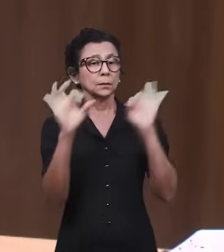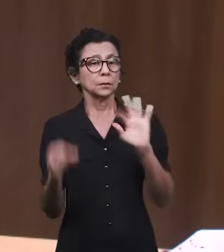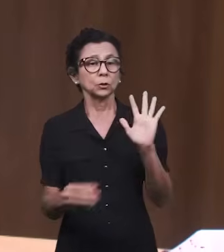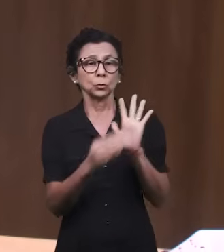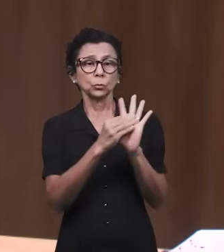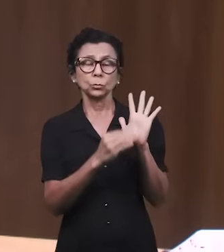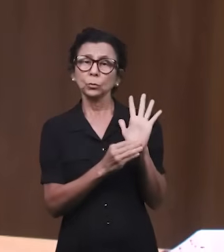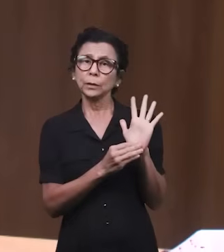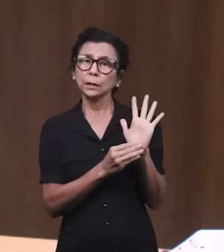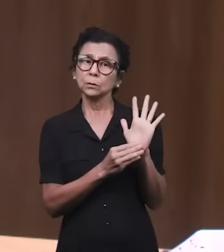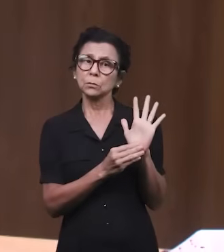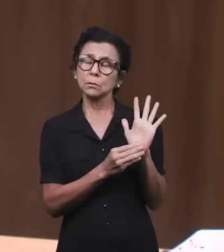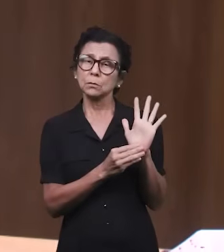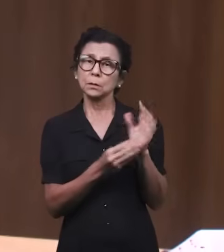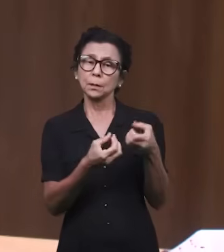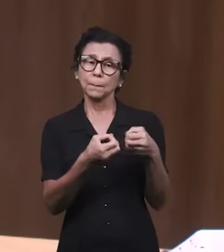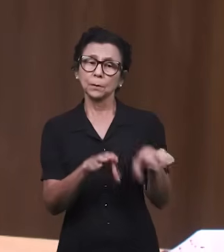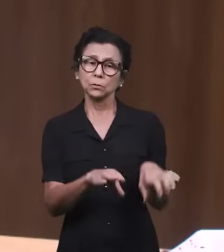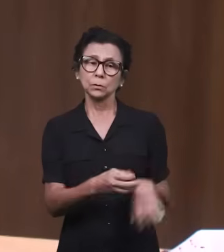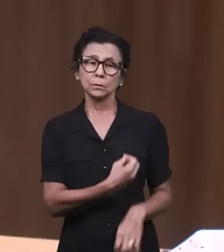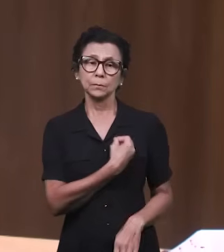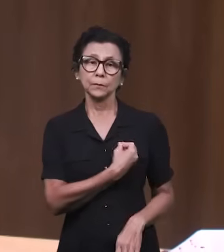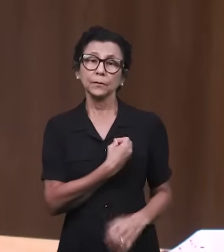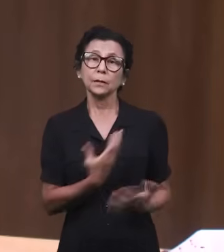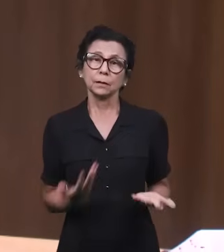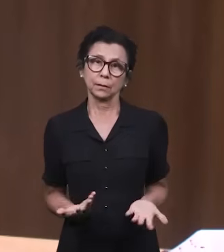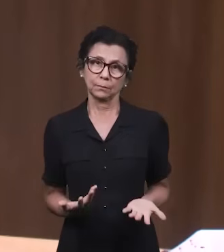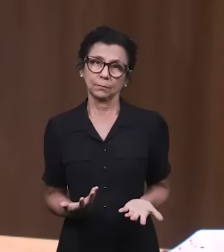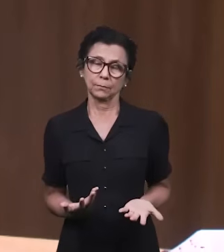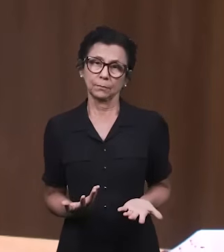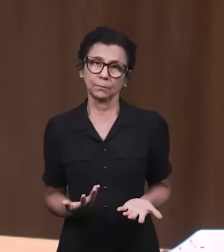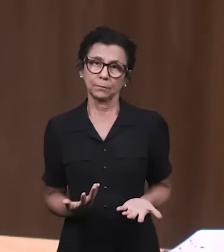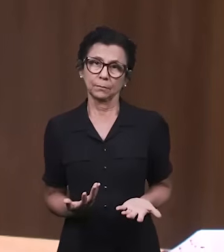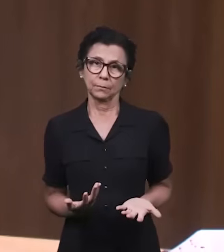Nós não podemos estar à mercê apenas de tecnologia.